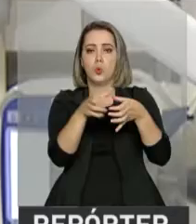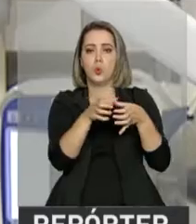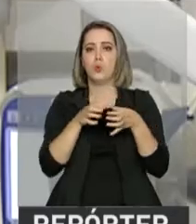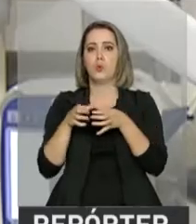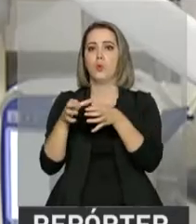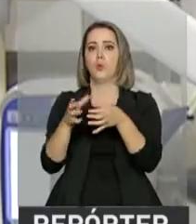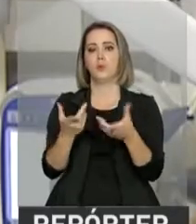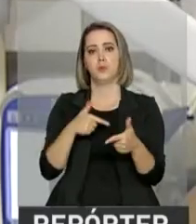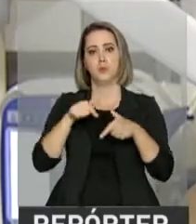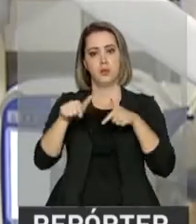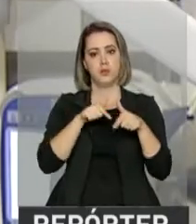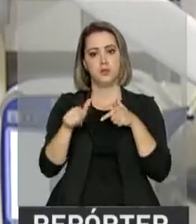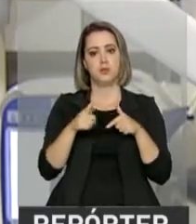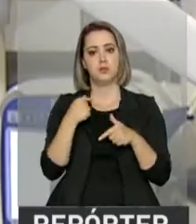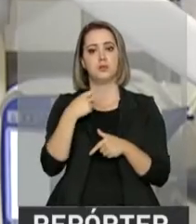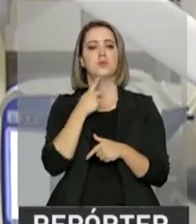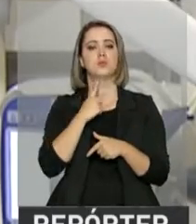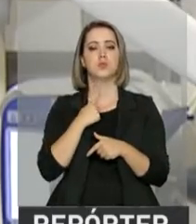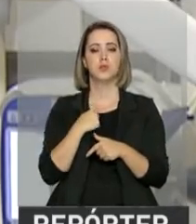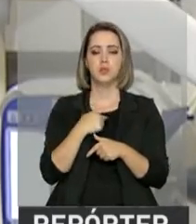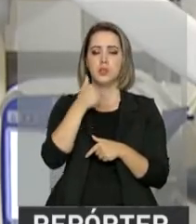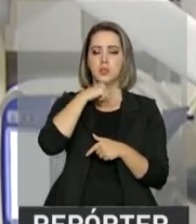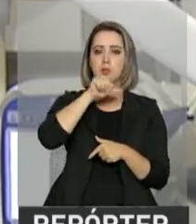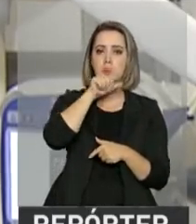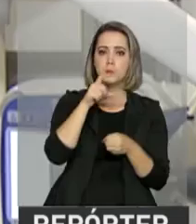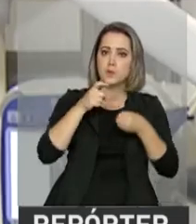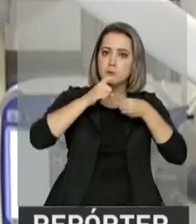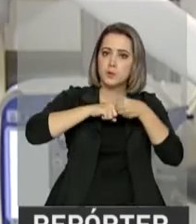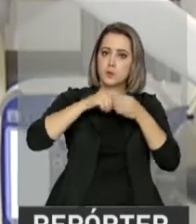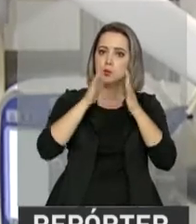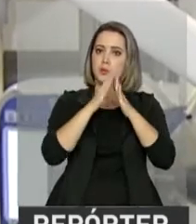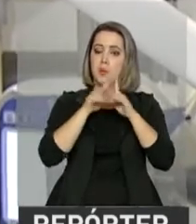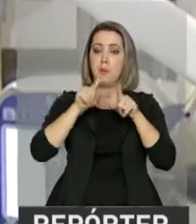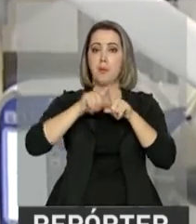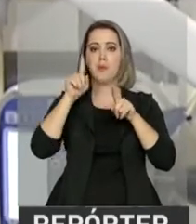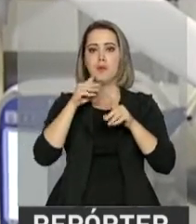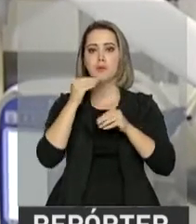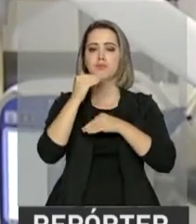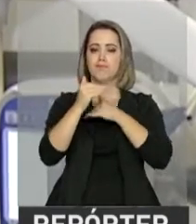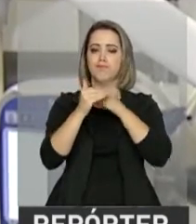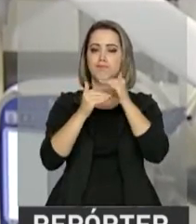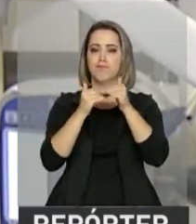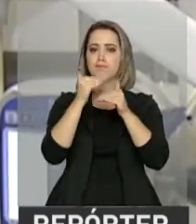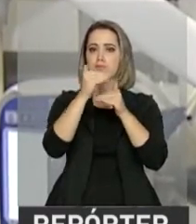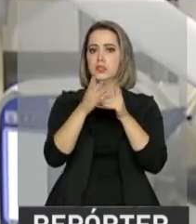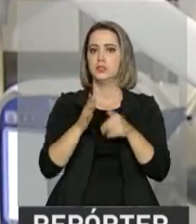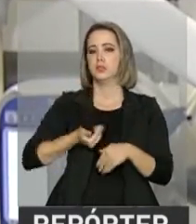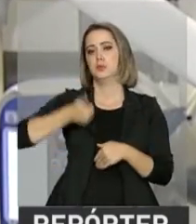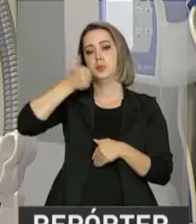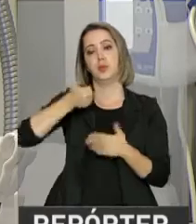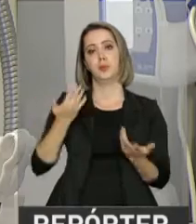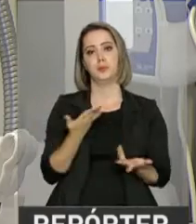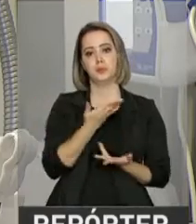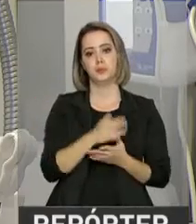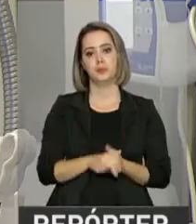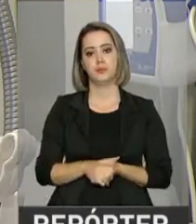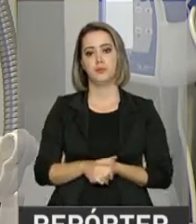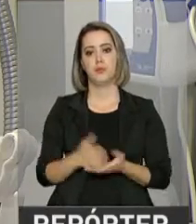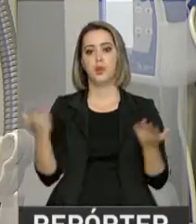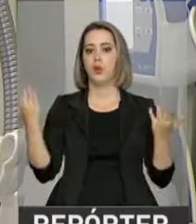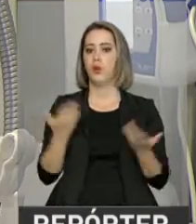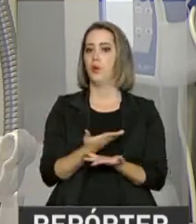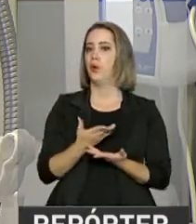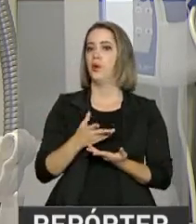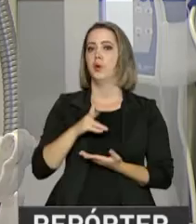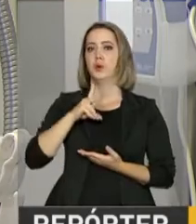hospital. A vontade da mãe é de voltar para casa, mas a melhora dia a dia faz a espera valer a pena. Hoje eu estou no melhor